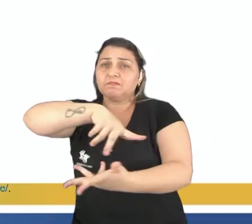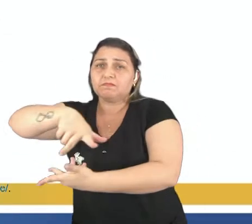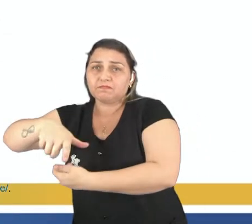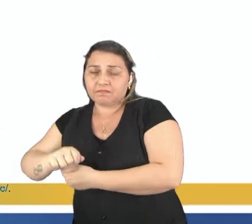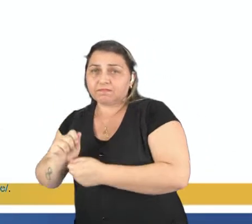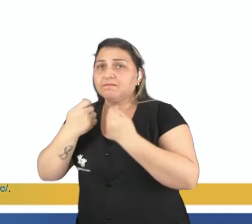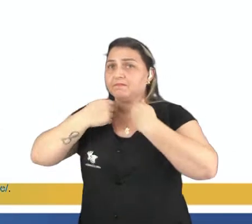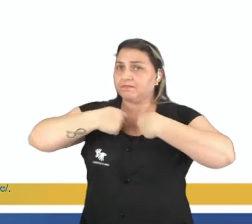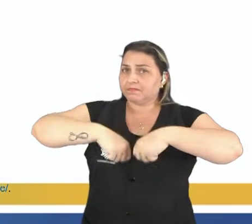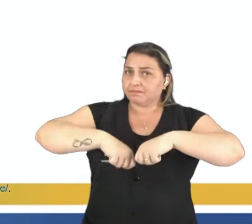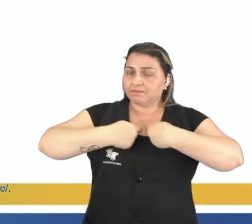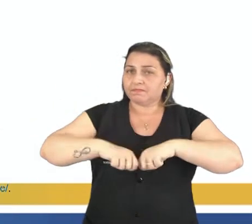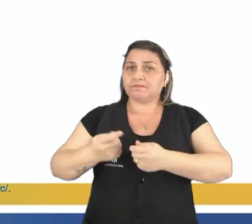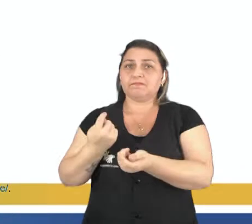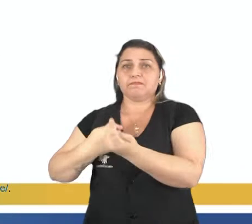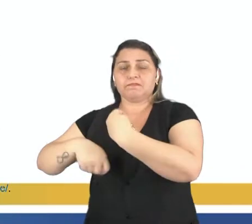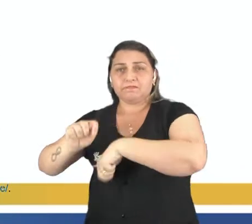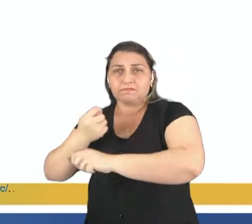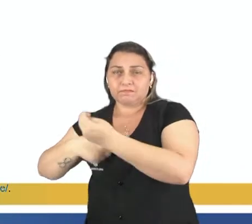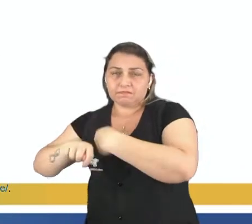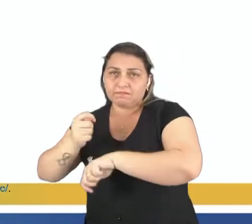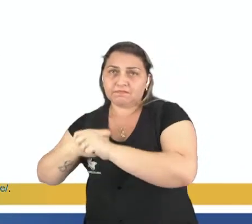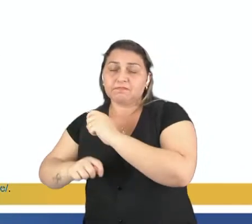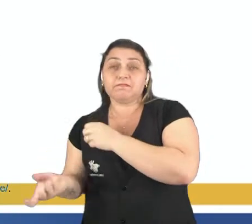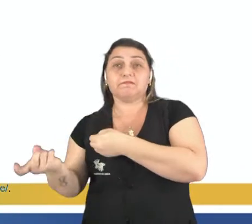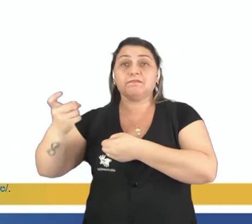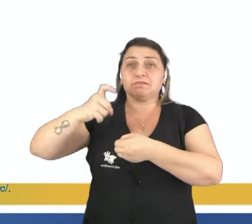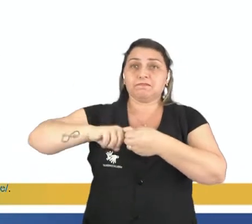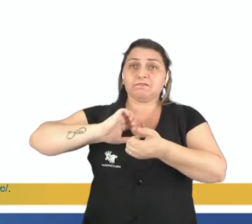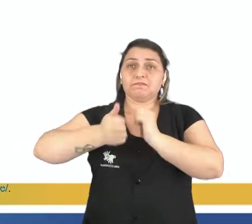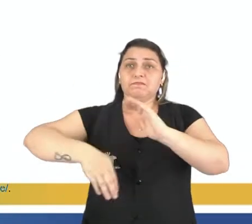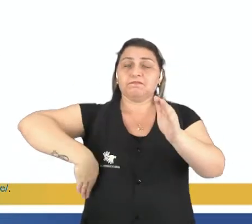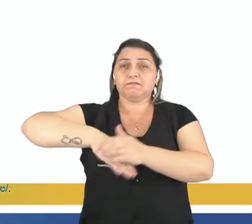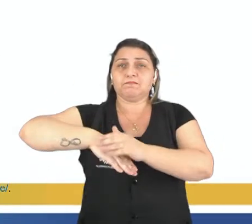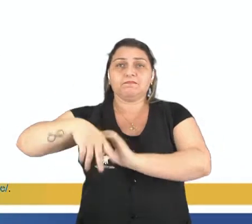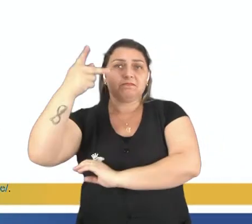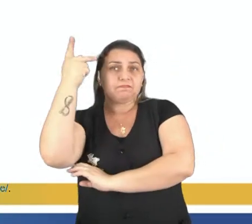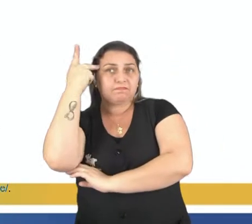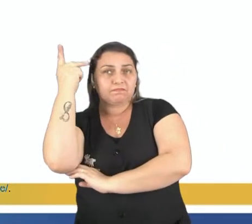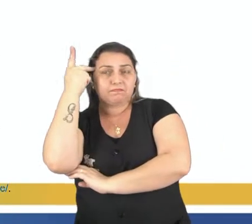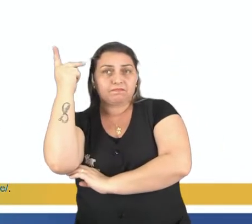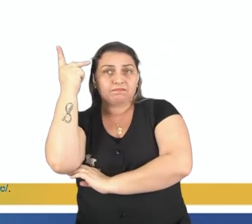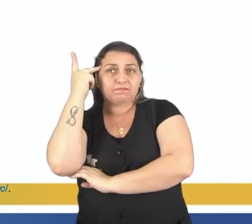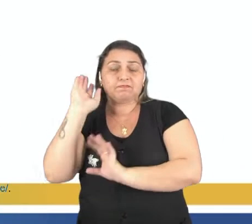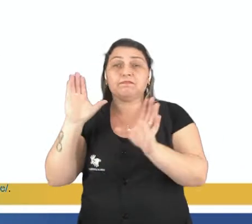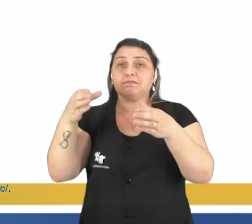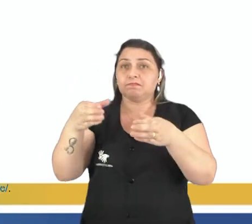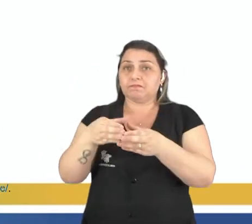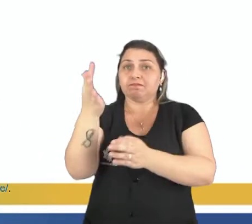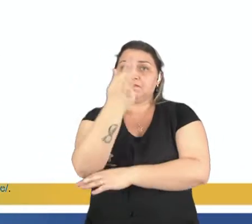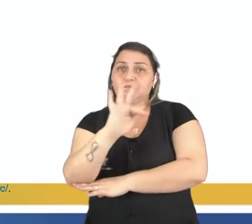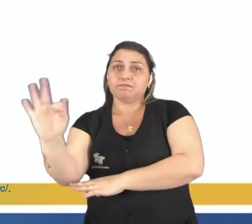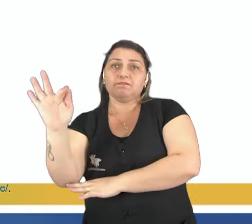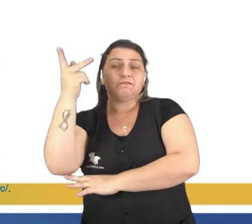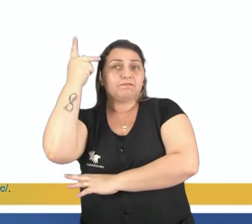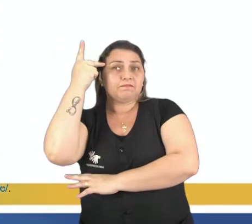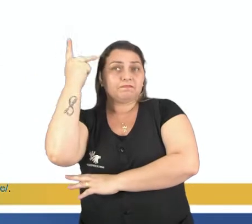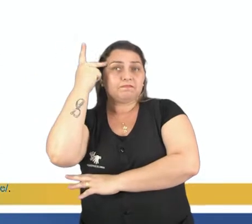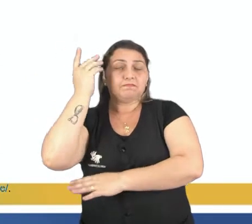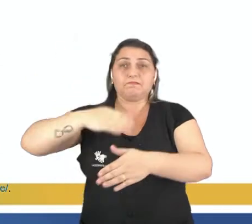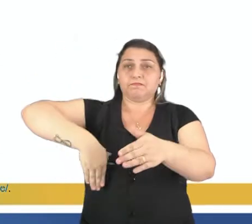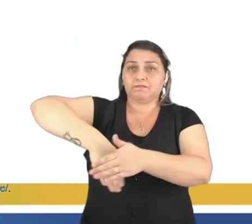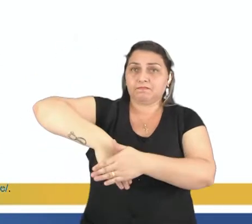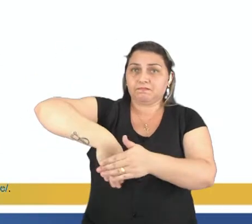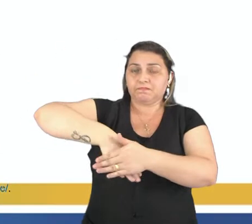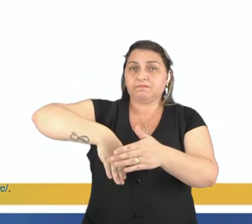e a necessidade econômico-financeira do retorno do futebol em São Paulo, os clubes e a Federação Paulista de